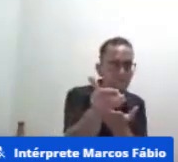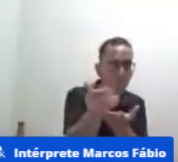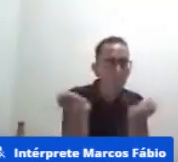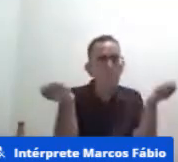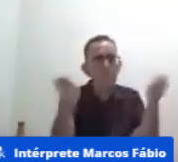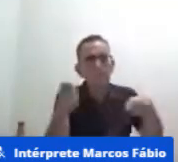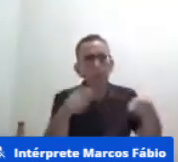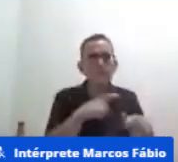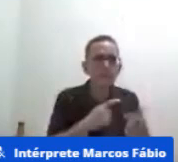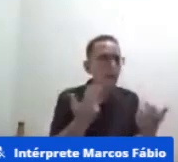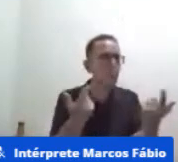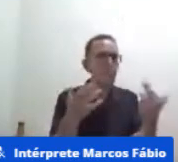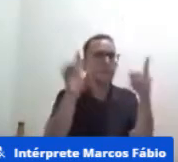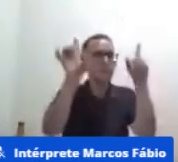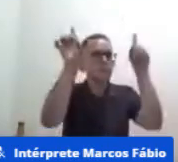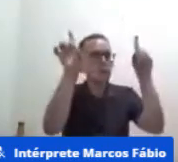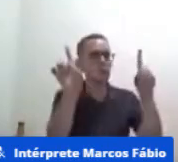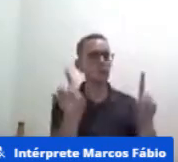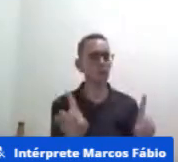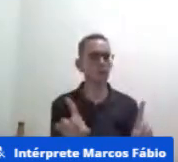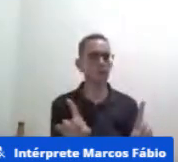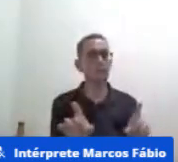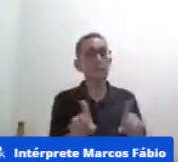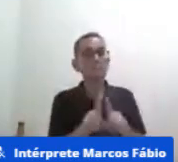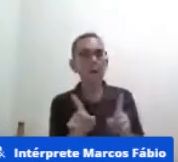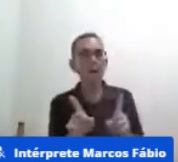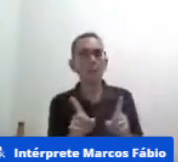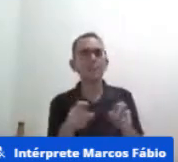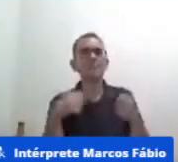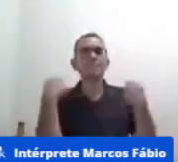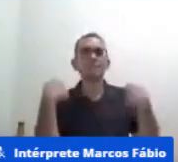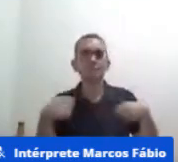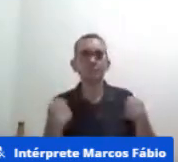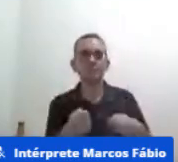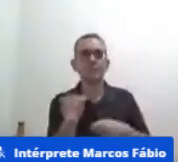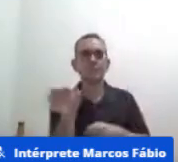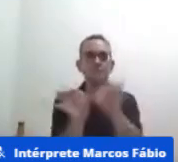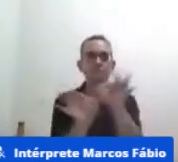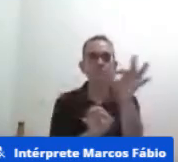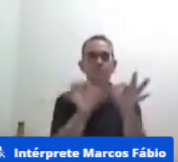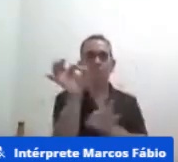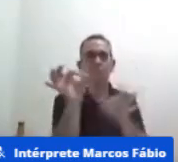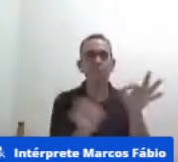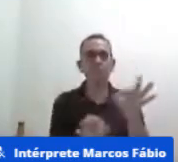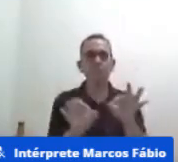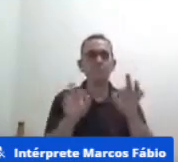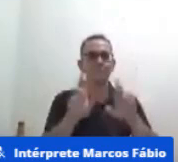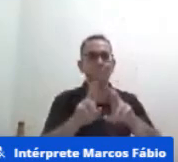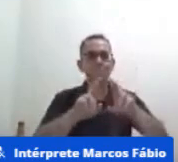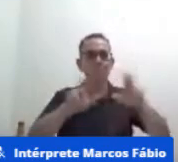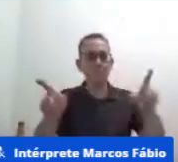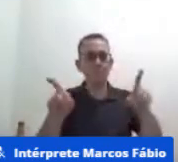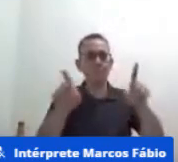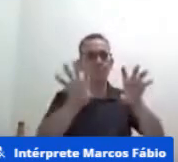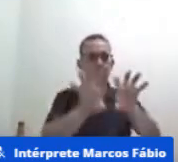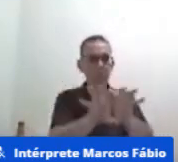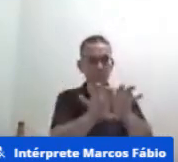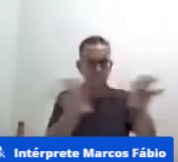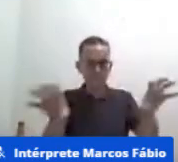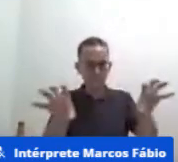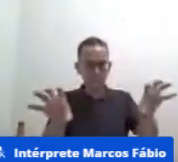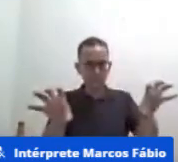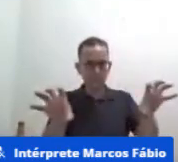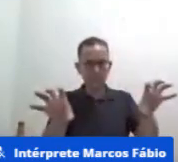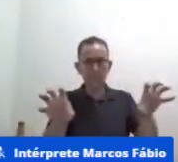mas tem que ser trabalhado, de repente, são seres únicos, trabalhados de maneiras diferentes. Sempre, as